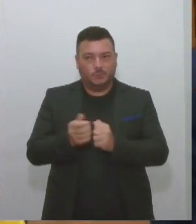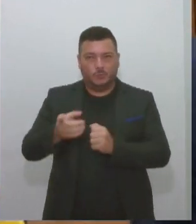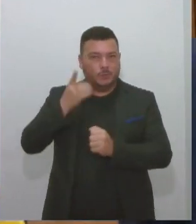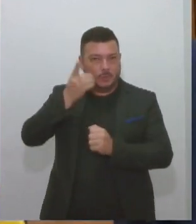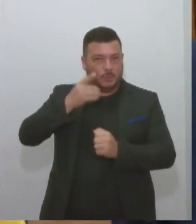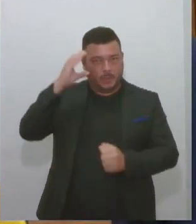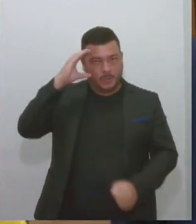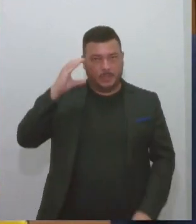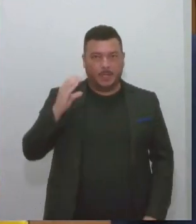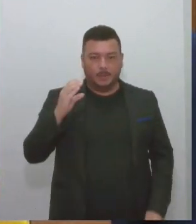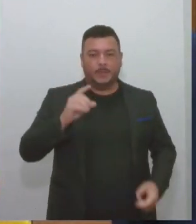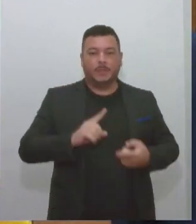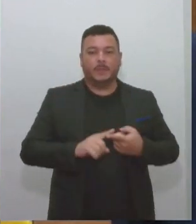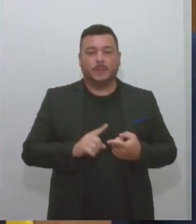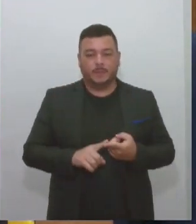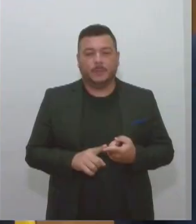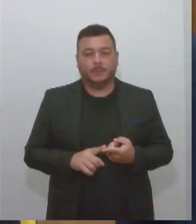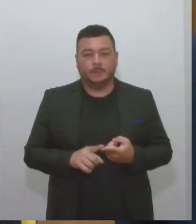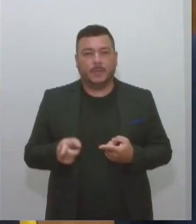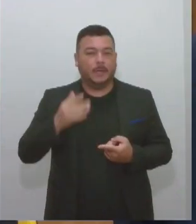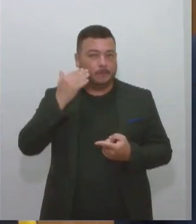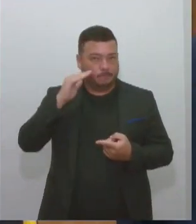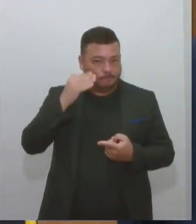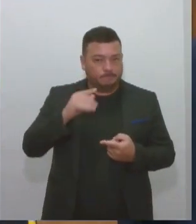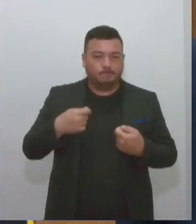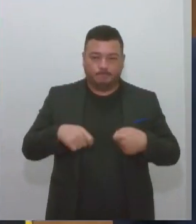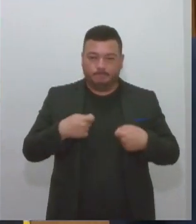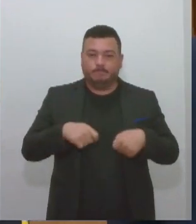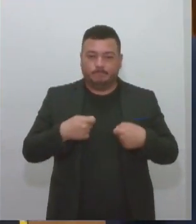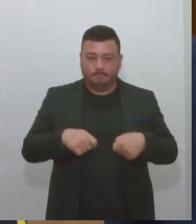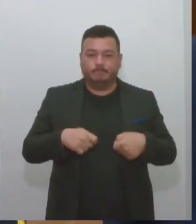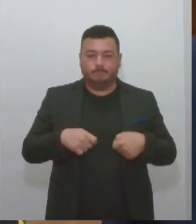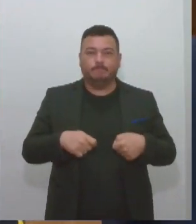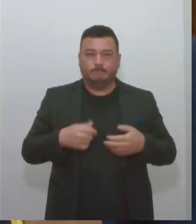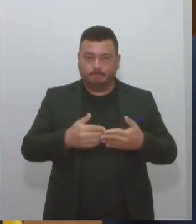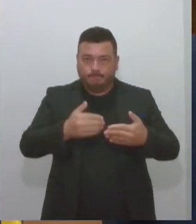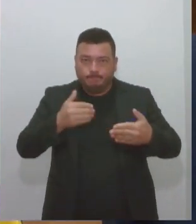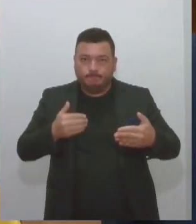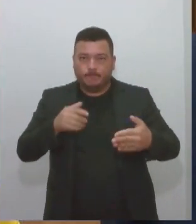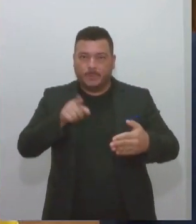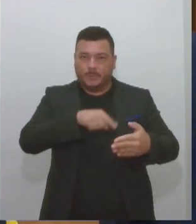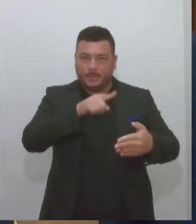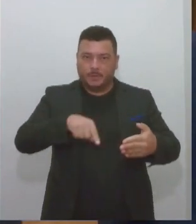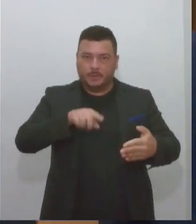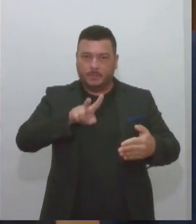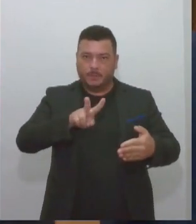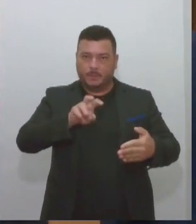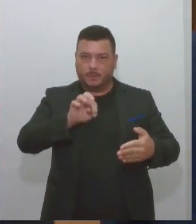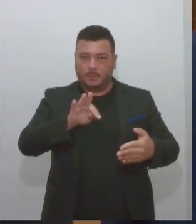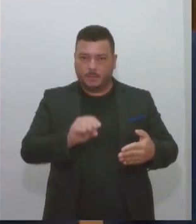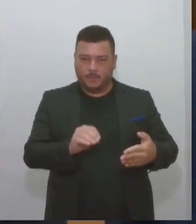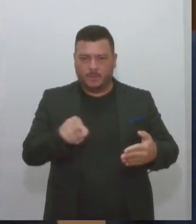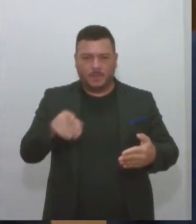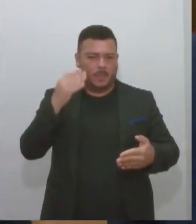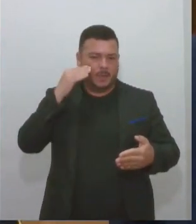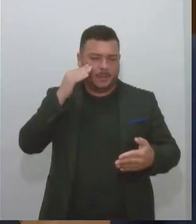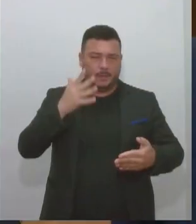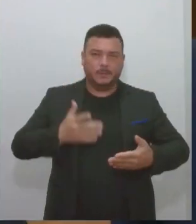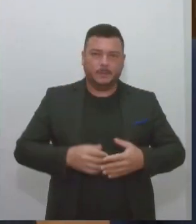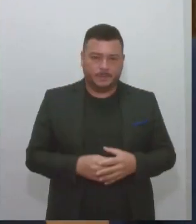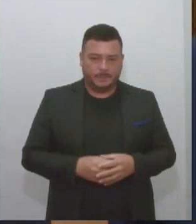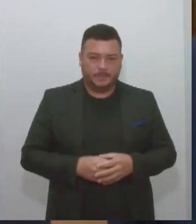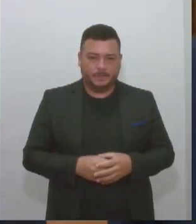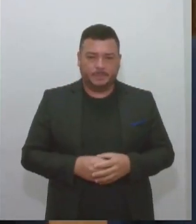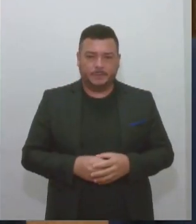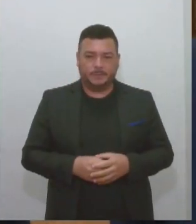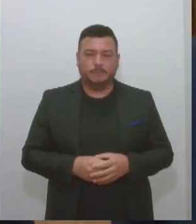deputada Carminha entendeu que era necessário fazer isso, esse veto, para que pudesse. E ela entendeu. Claro que ninguém gosta de ter um veto, né?